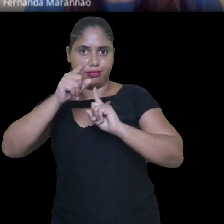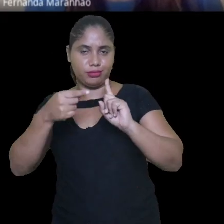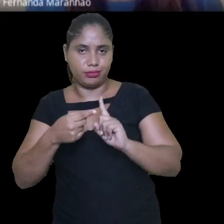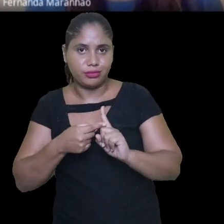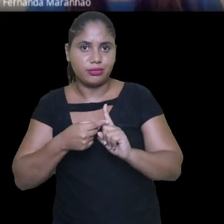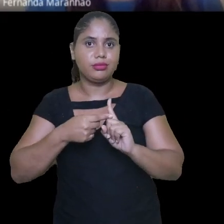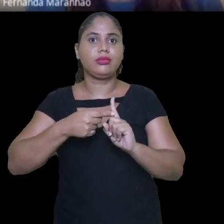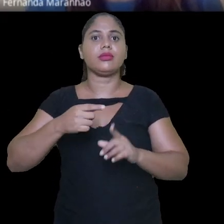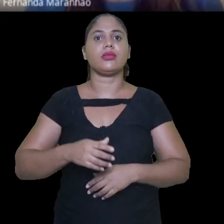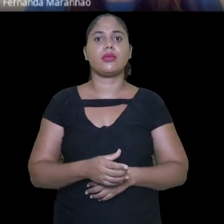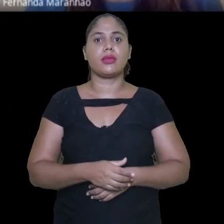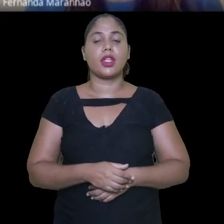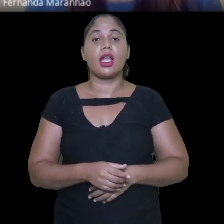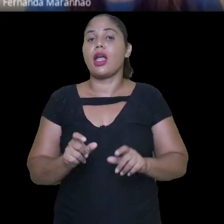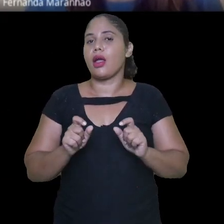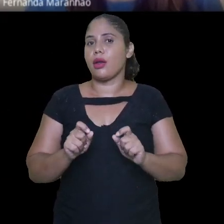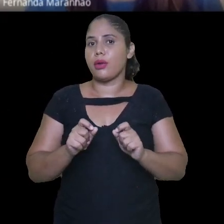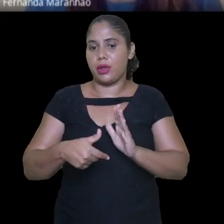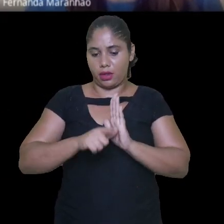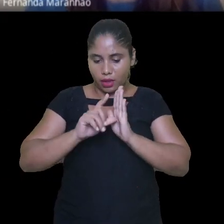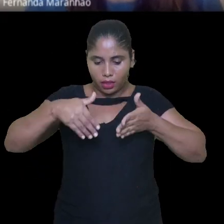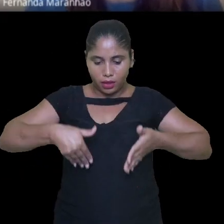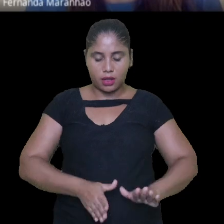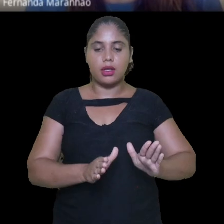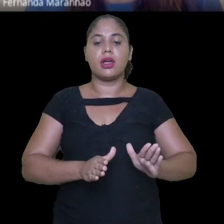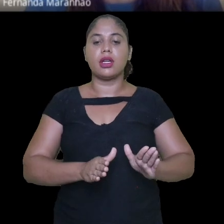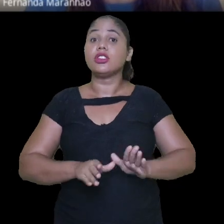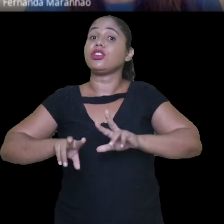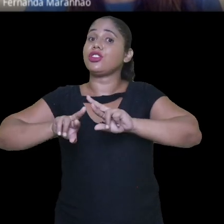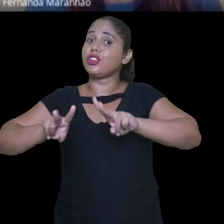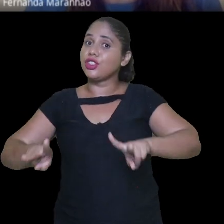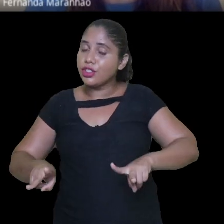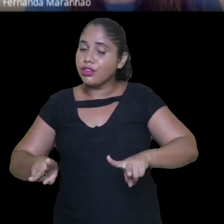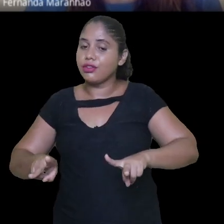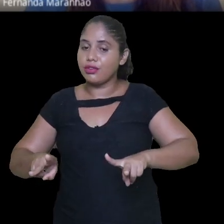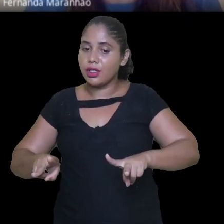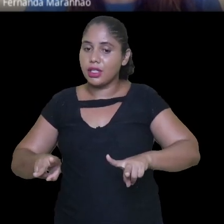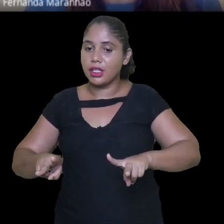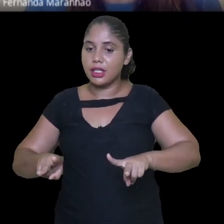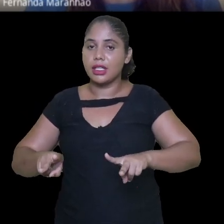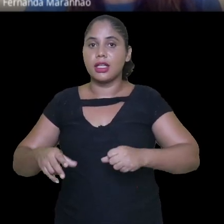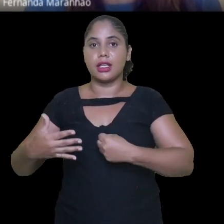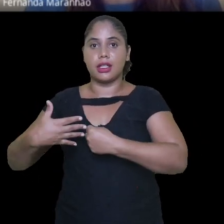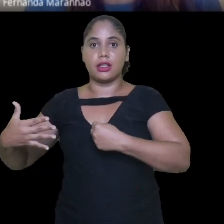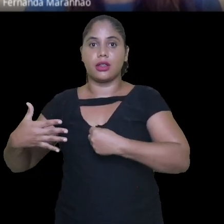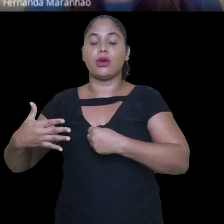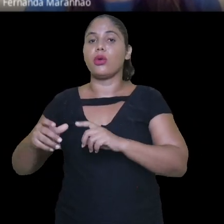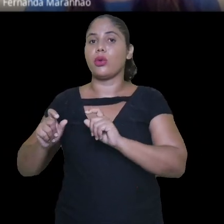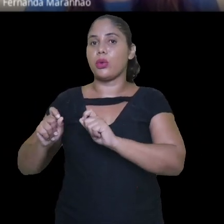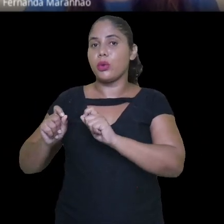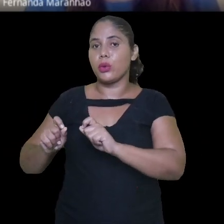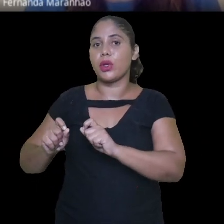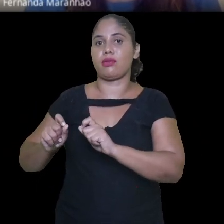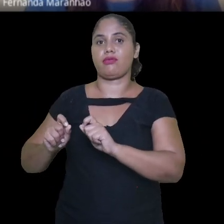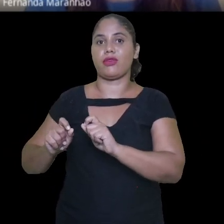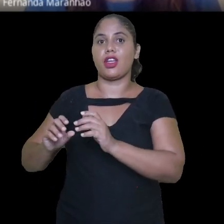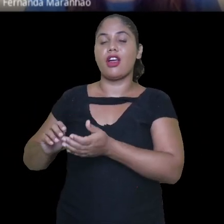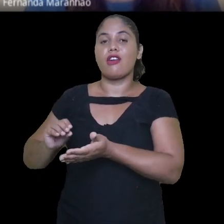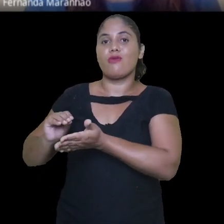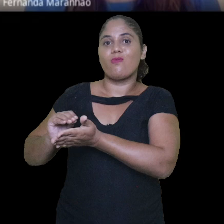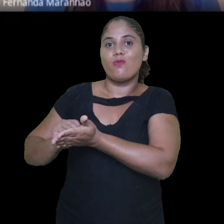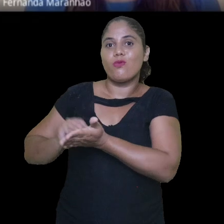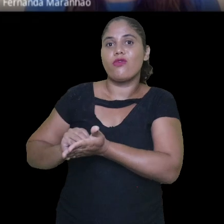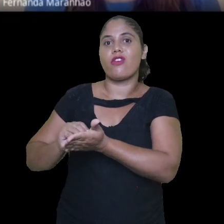isquiocervical, em que a dilatação silenciosa, indolor e súbita do colo uterino, que tem fatores de